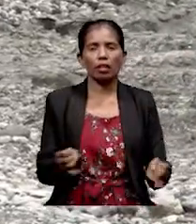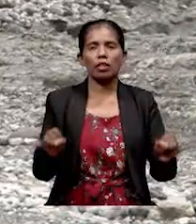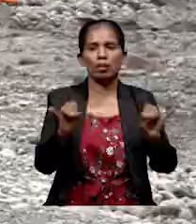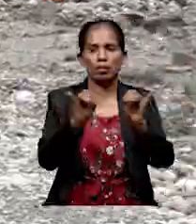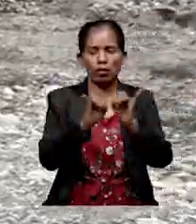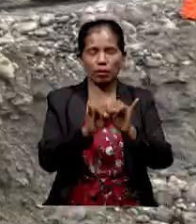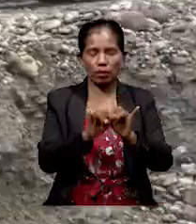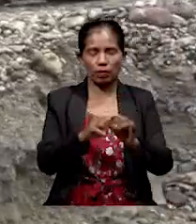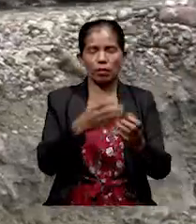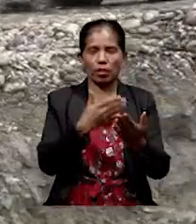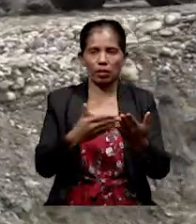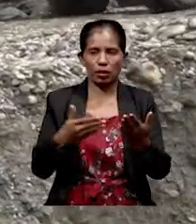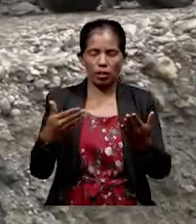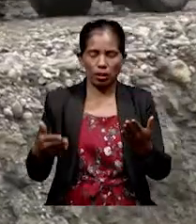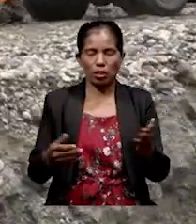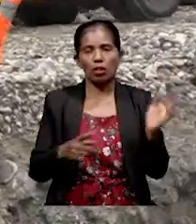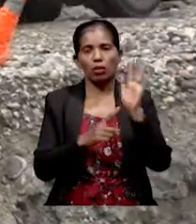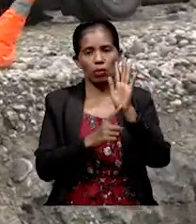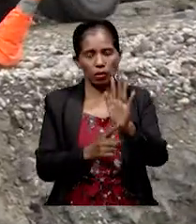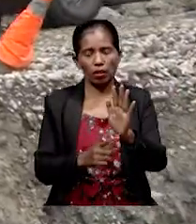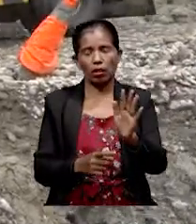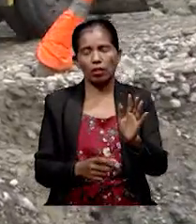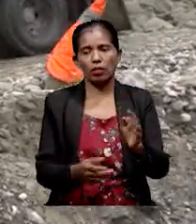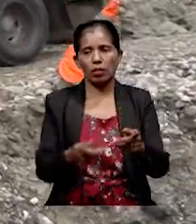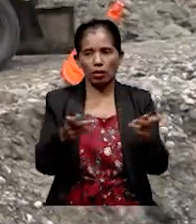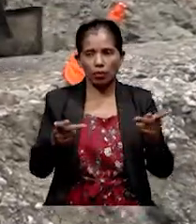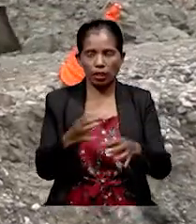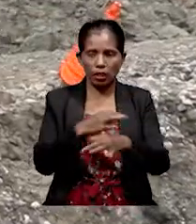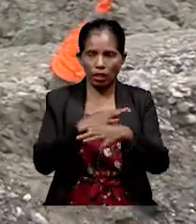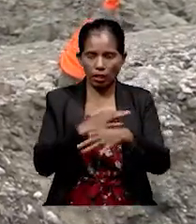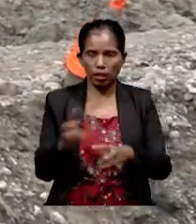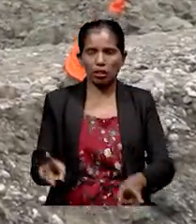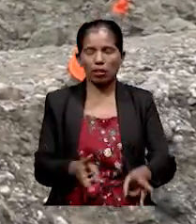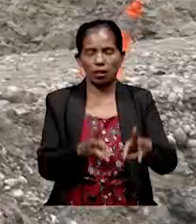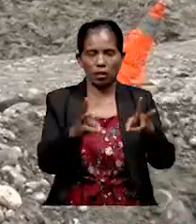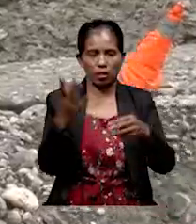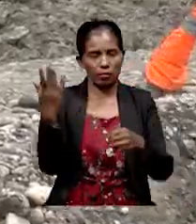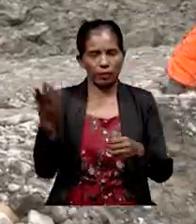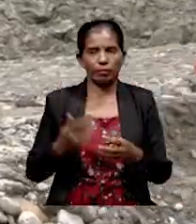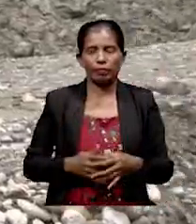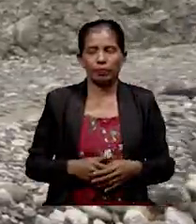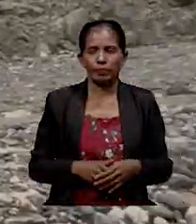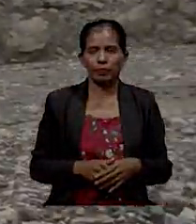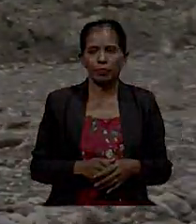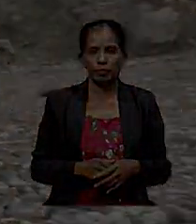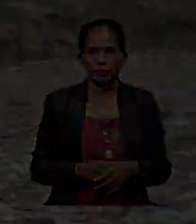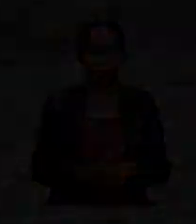gestão equipamento to ona ia fatin huri normaliza estrada público ne. Justiniano Nano Ziemen.